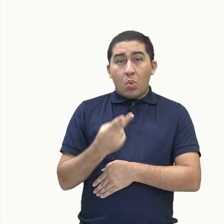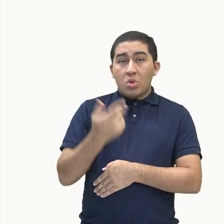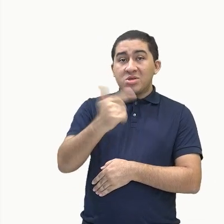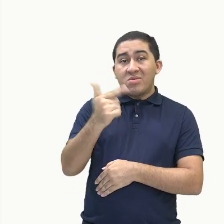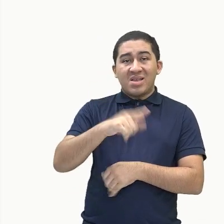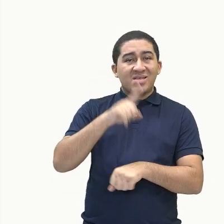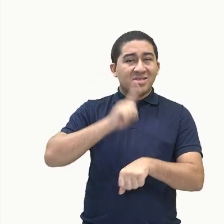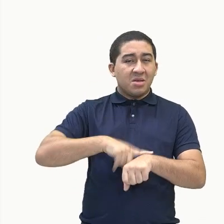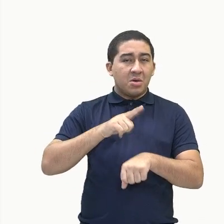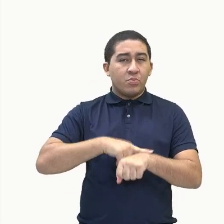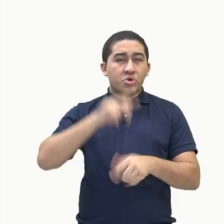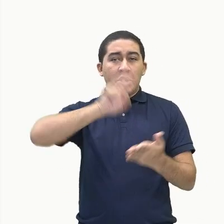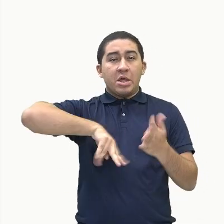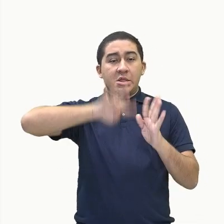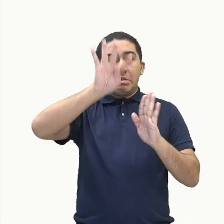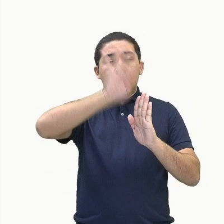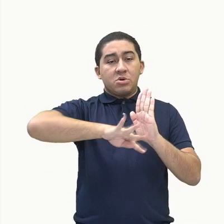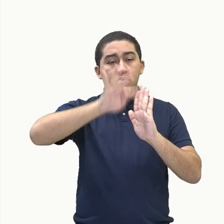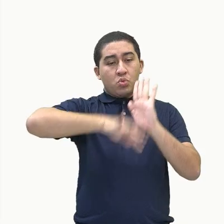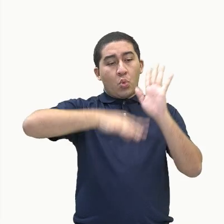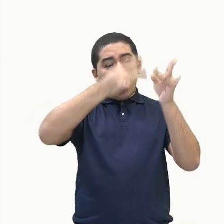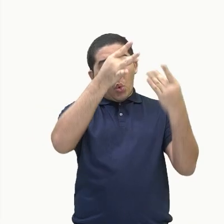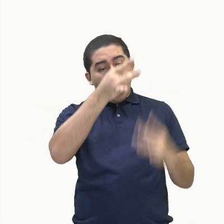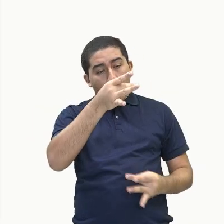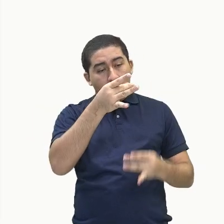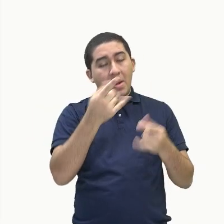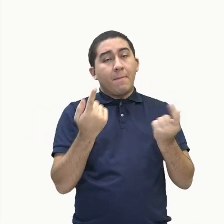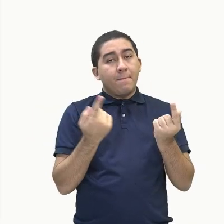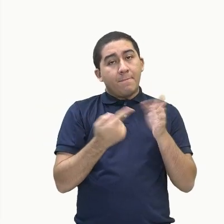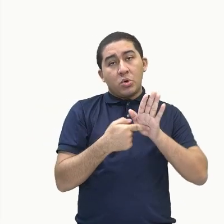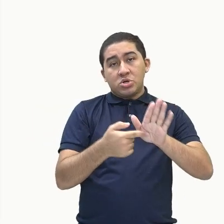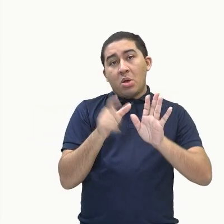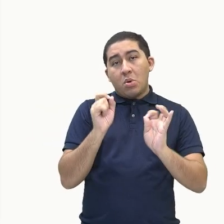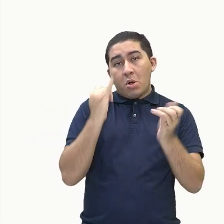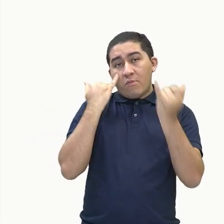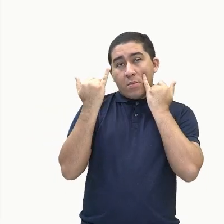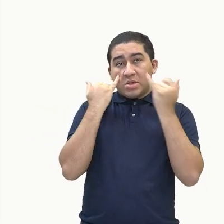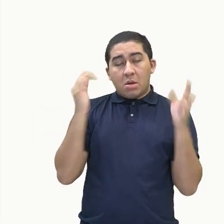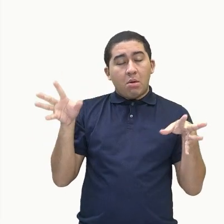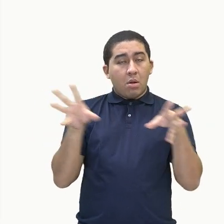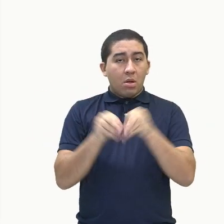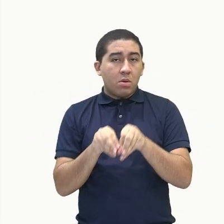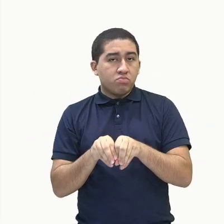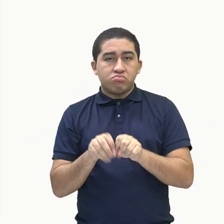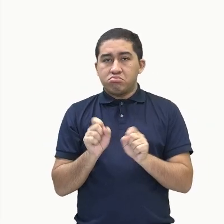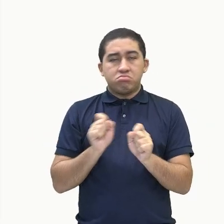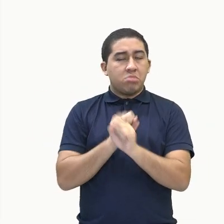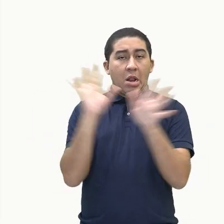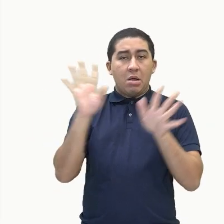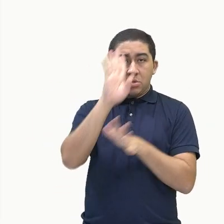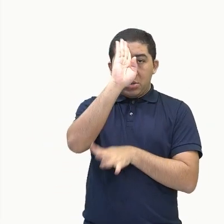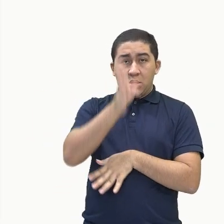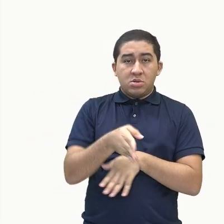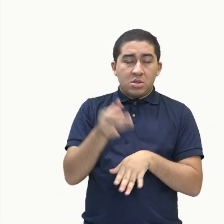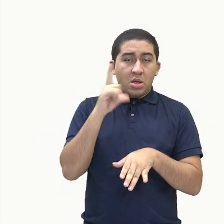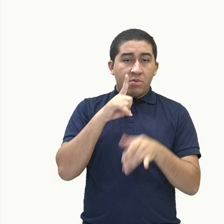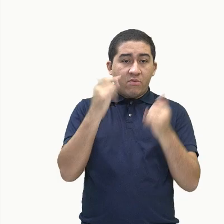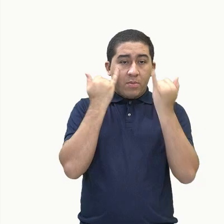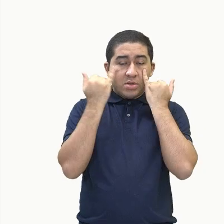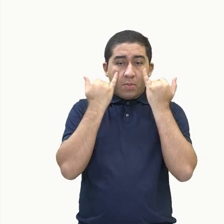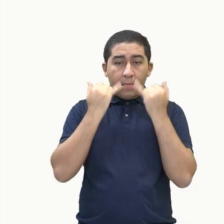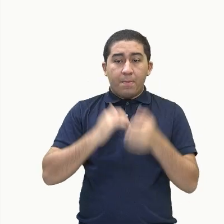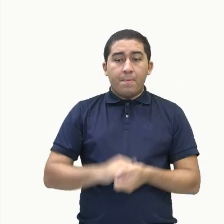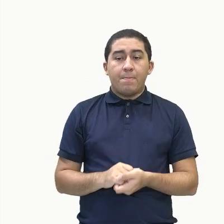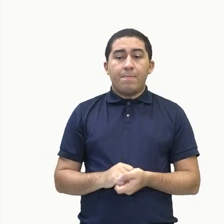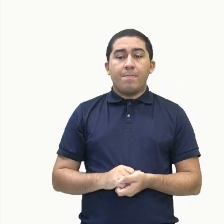ler textos longos, né? Para entender o que está ali. O infográfico já resume, já traz as informações assim.